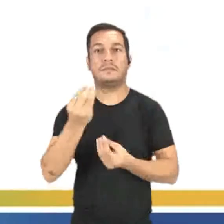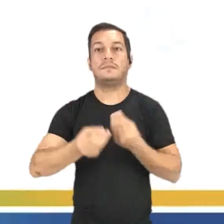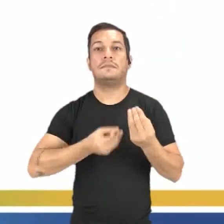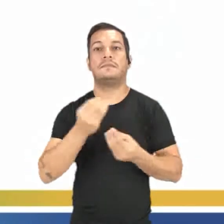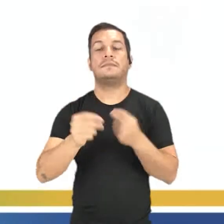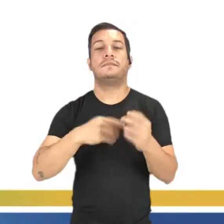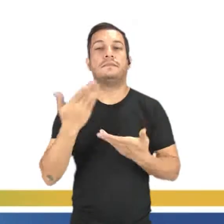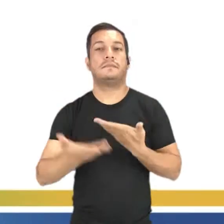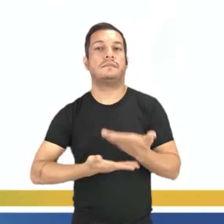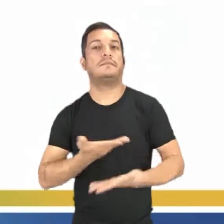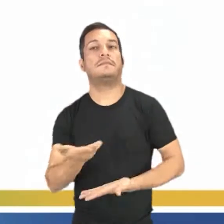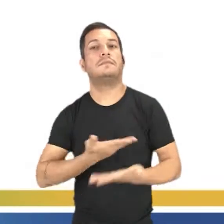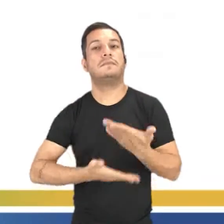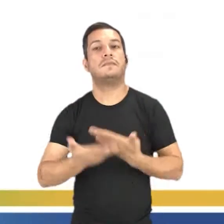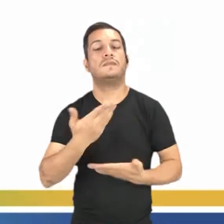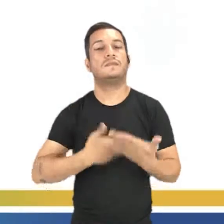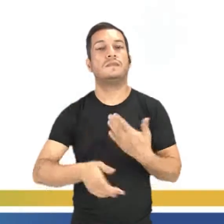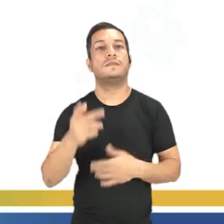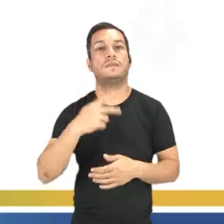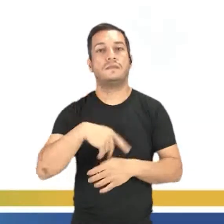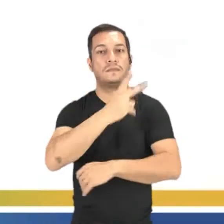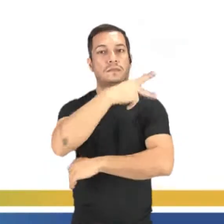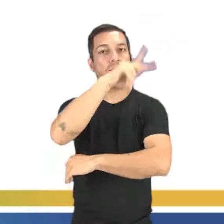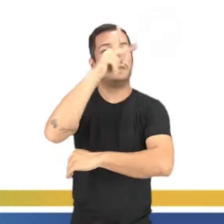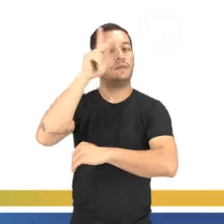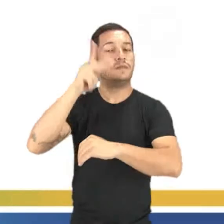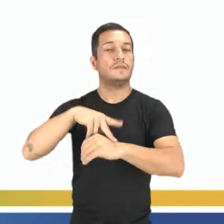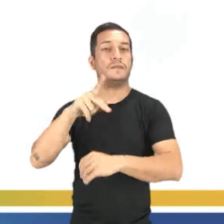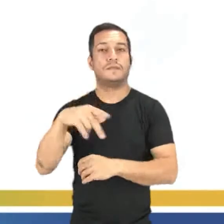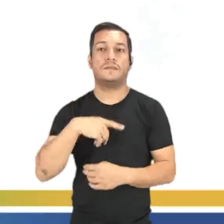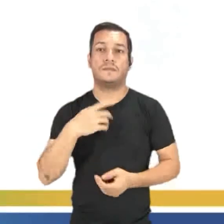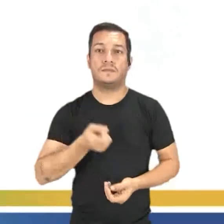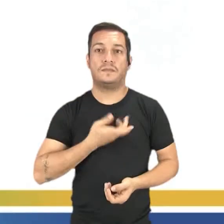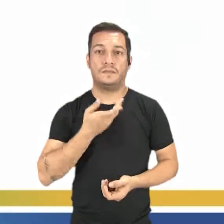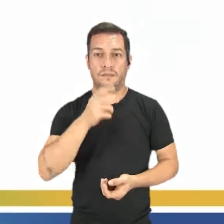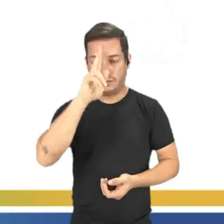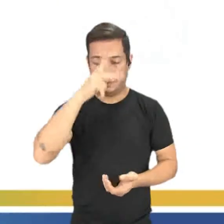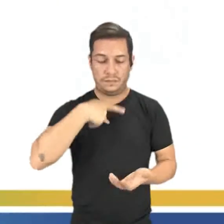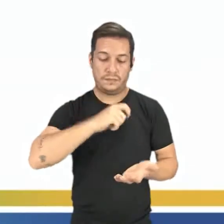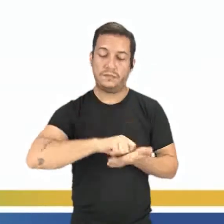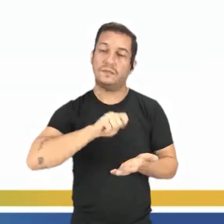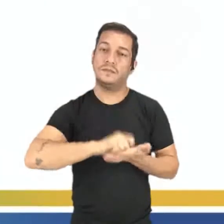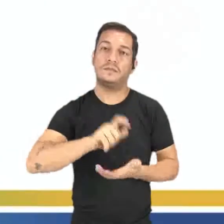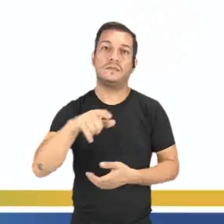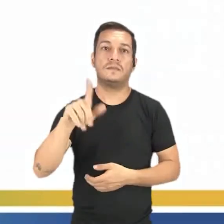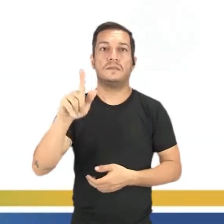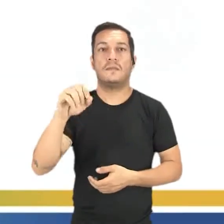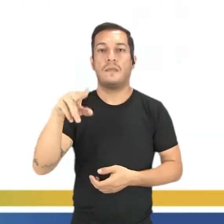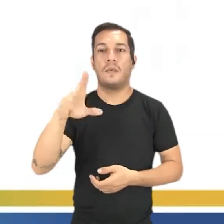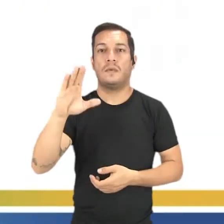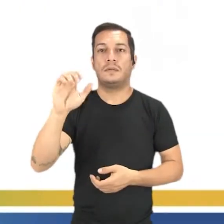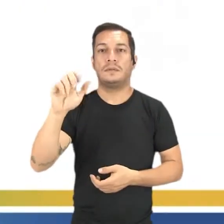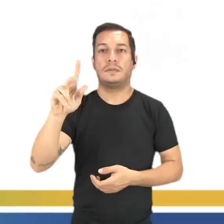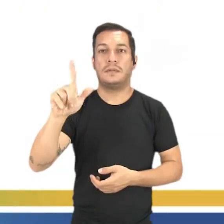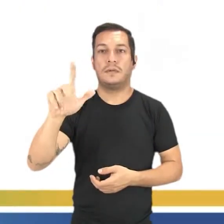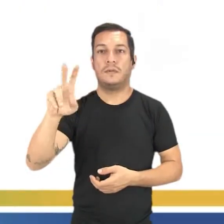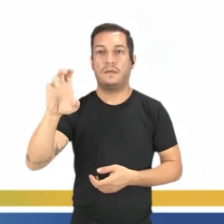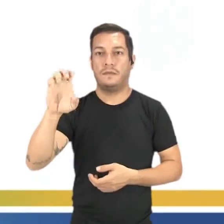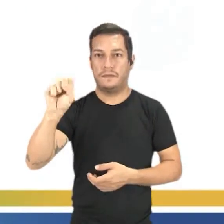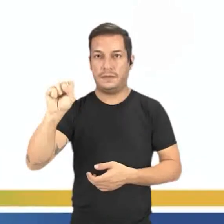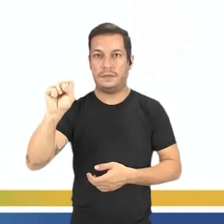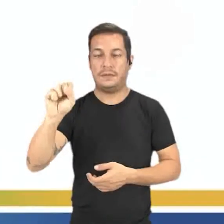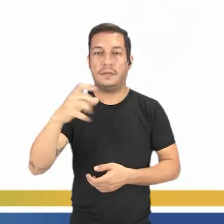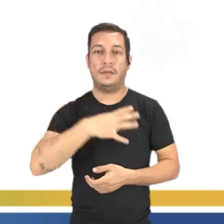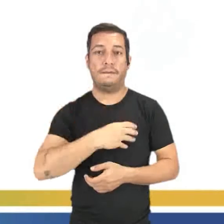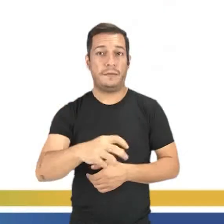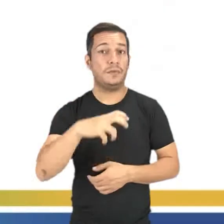foi o envolvimento no estilo parnasiano de um desses autores, que é o Gonçalves Crespo, filho